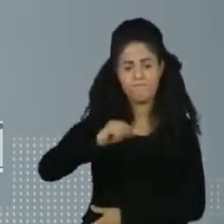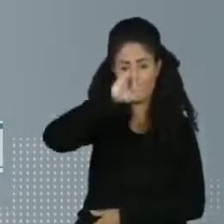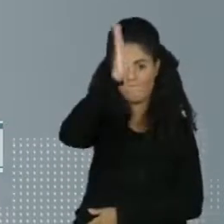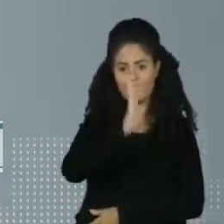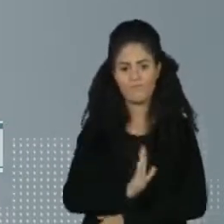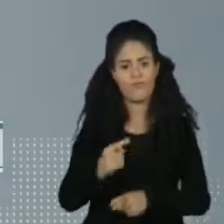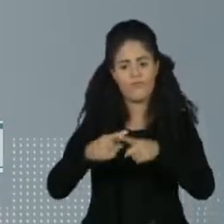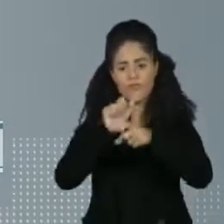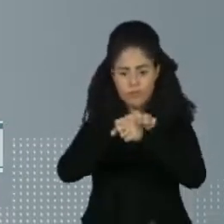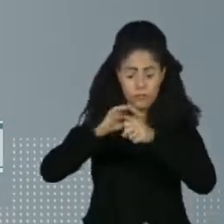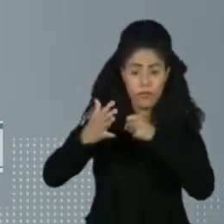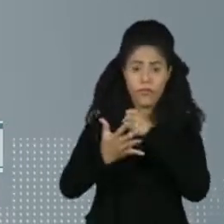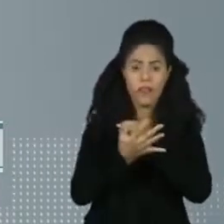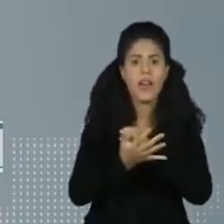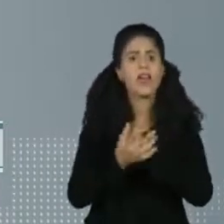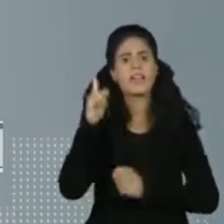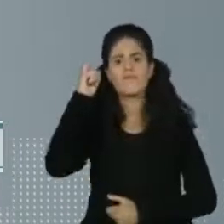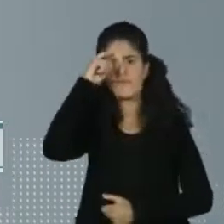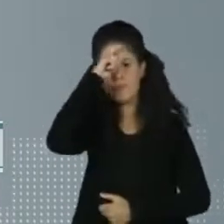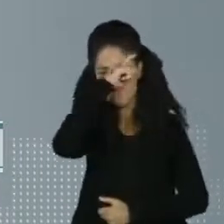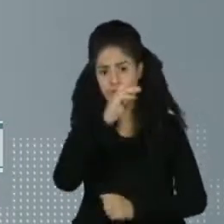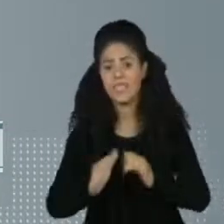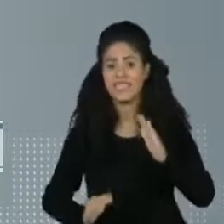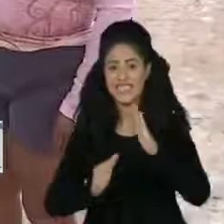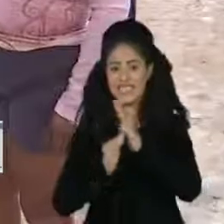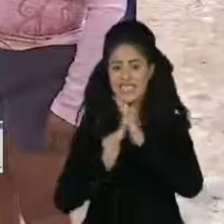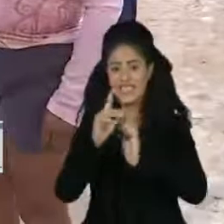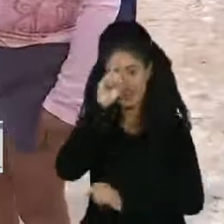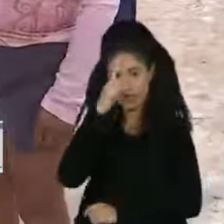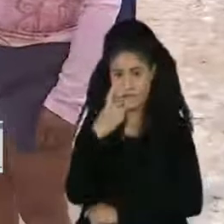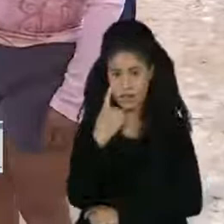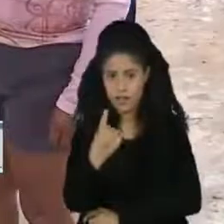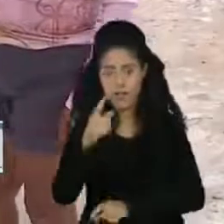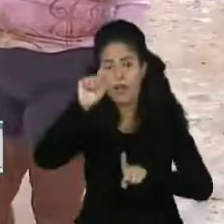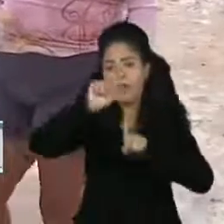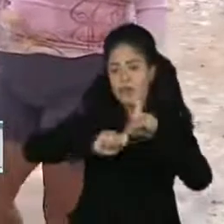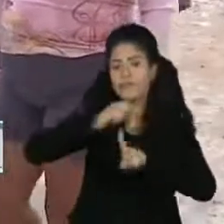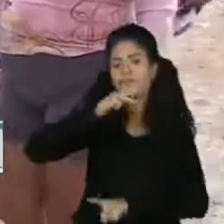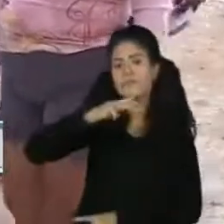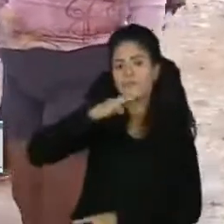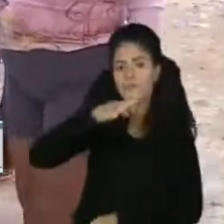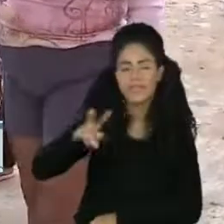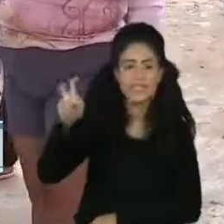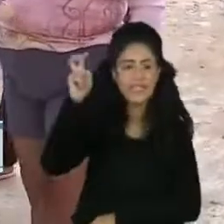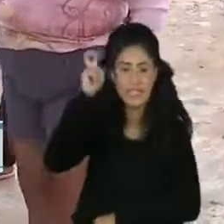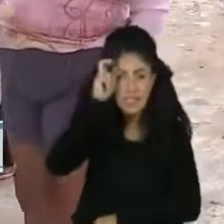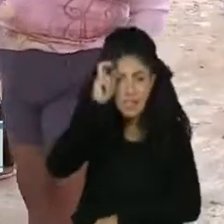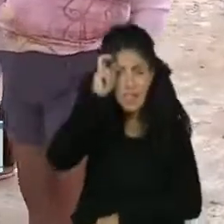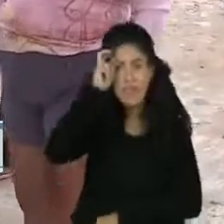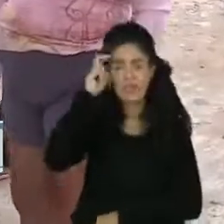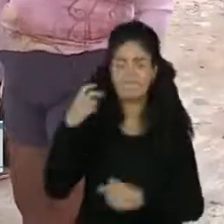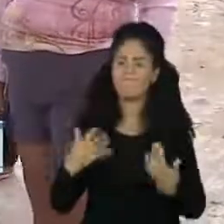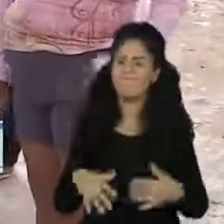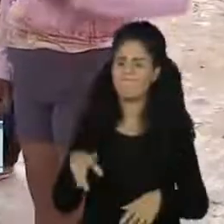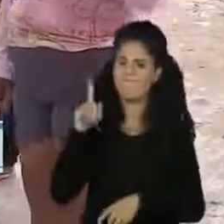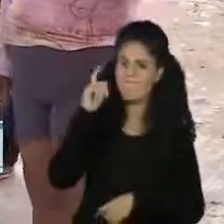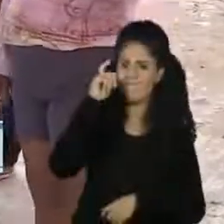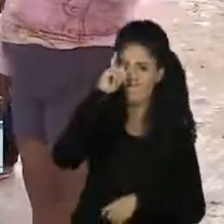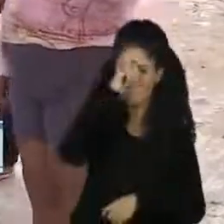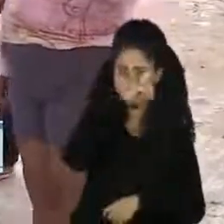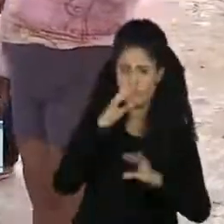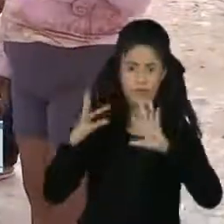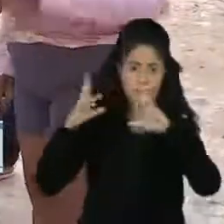por causa da pandemia até o dia Trinta e Um de Março a quinta-feira pode ser um dia dramático